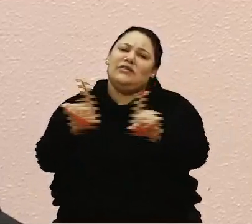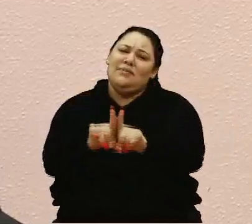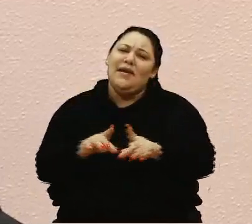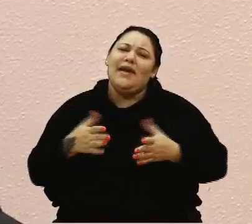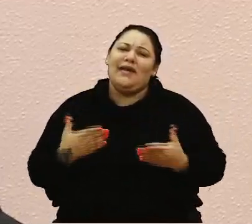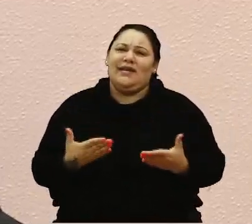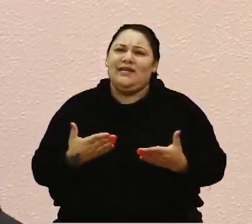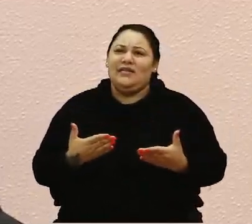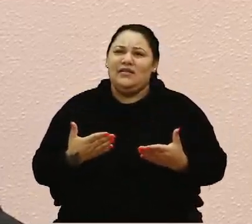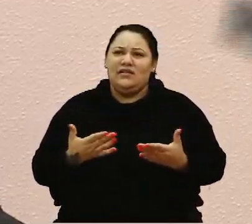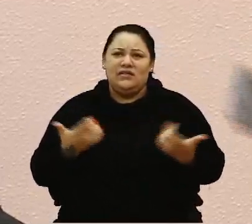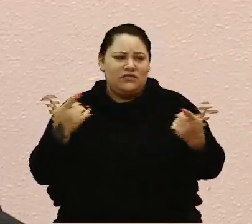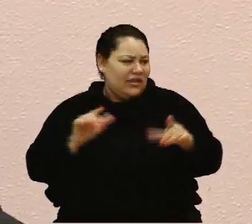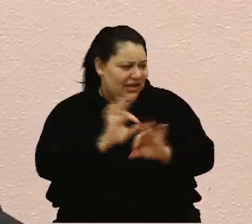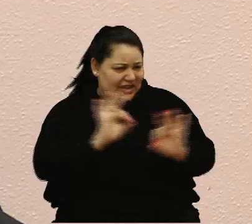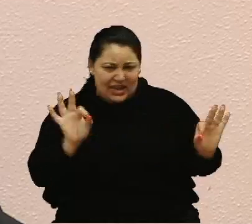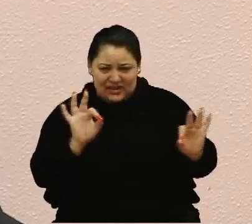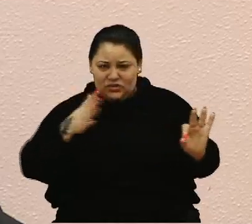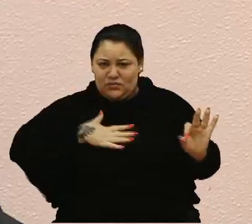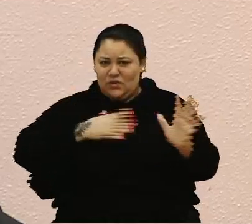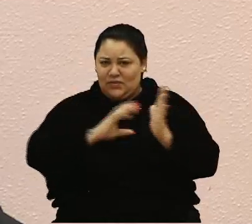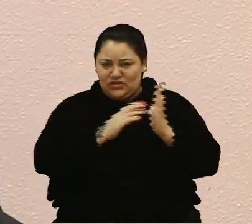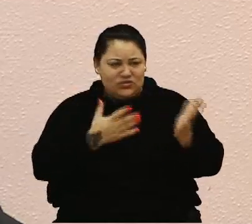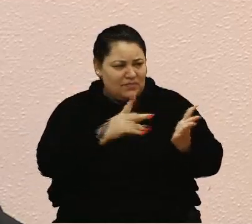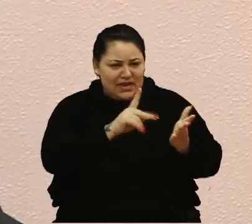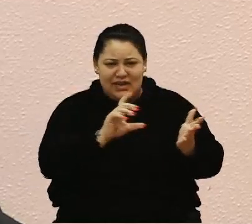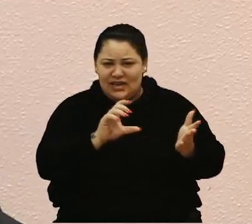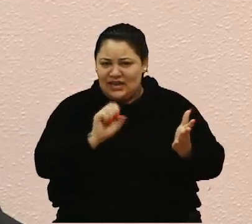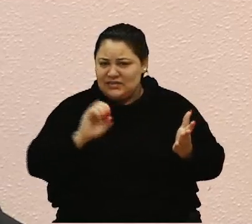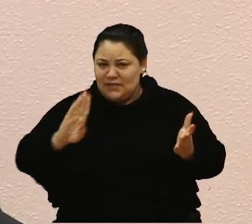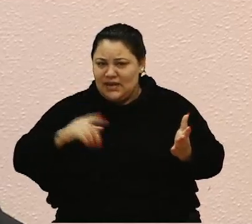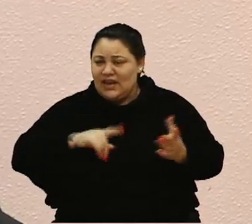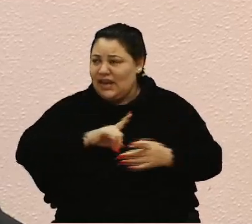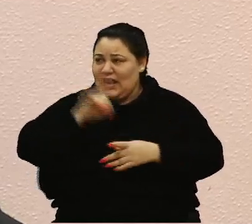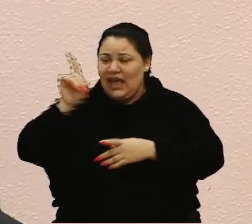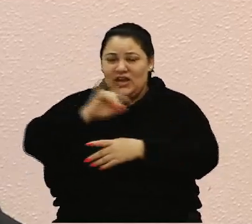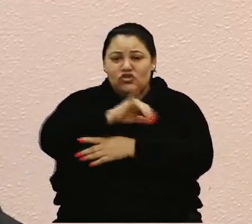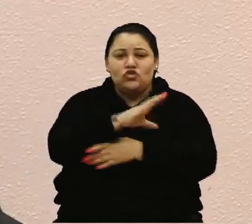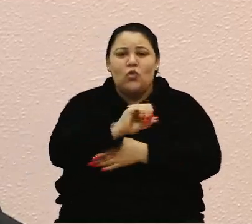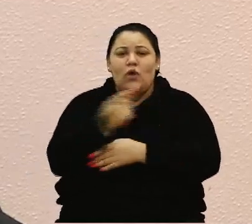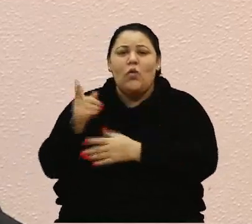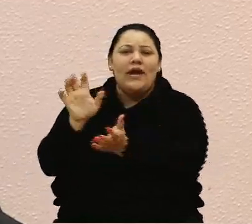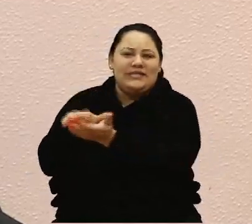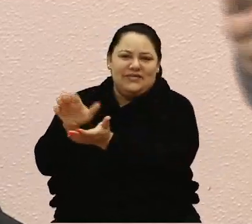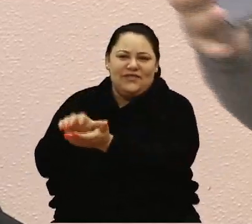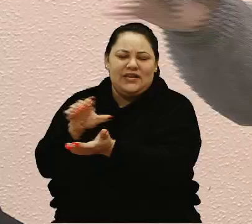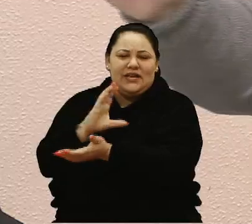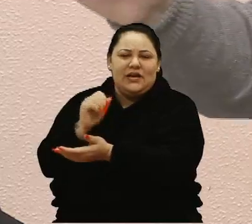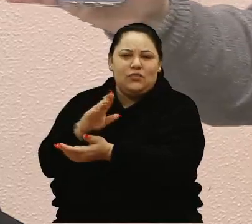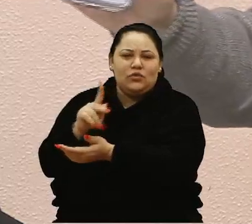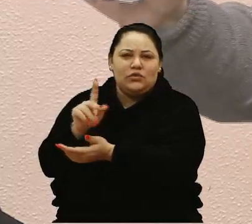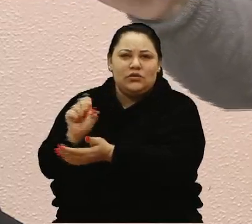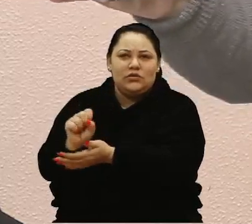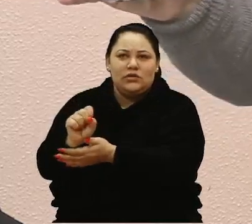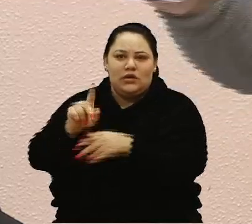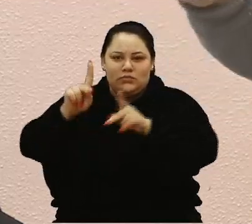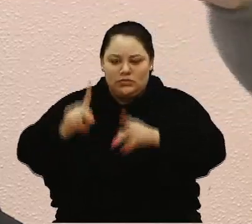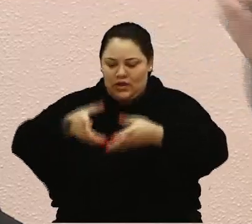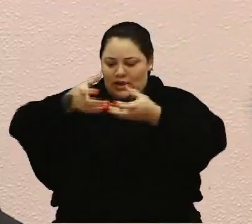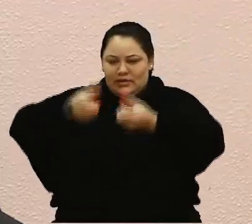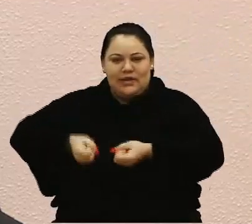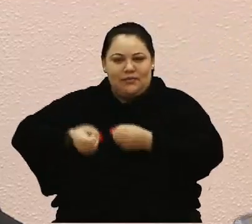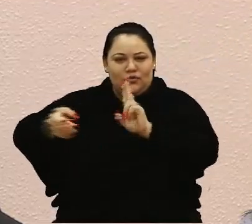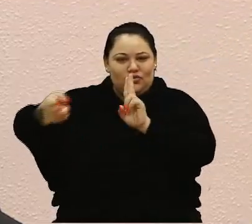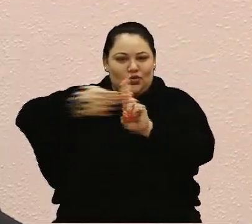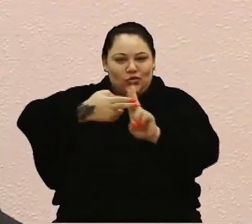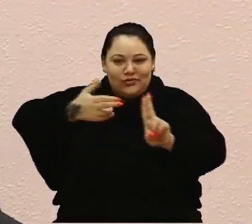ninguém do PSB aqui, nem é do meu partido, mas lá no João Campos, em Recife, a turma recebe os exames do SUS